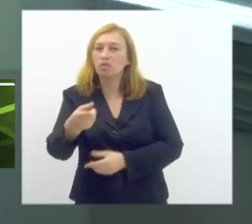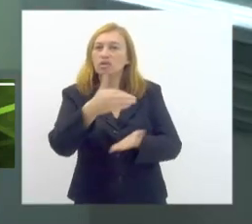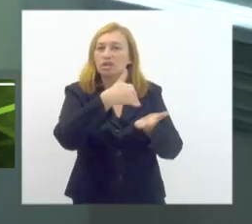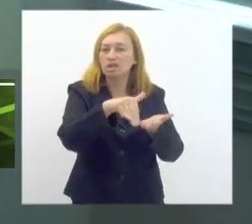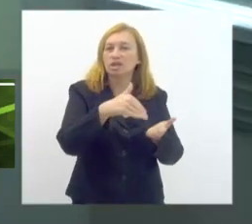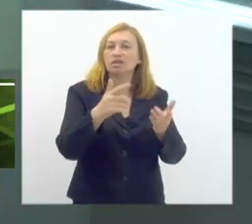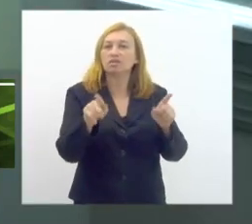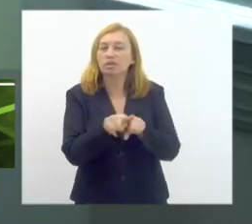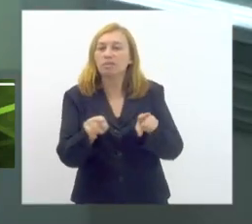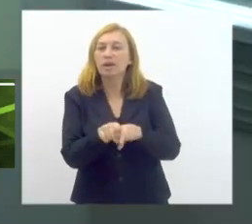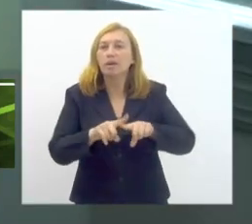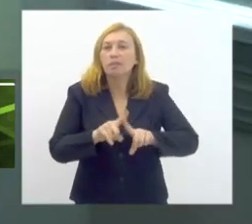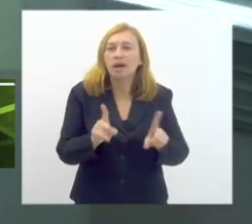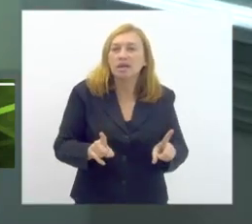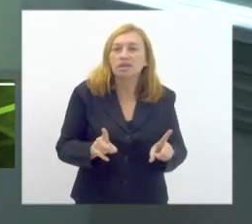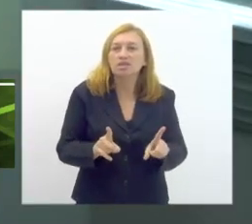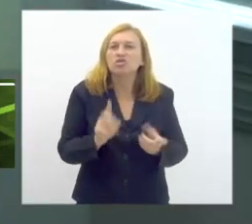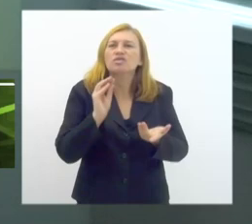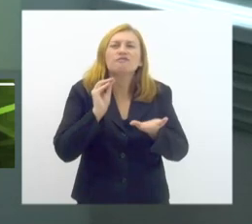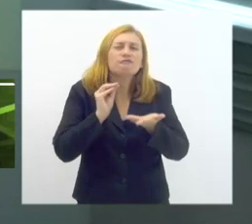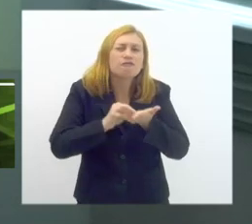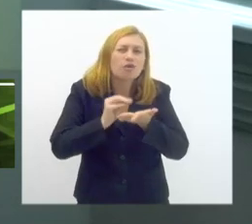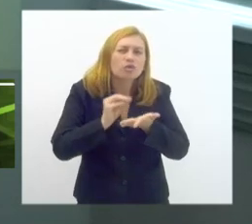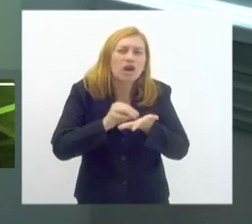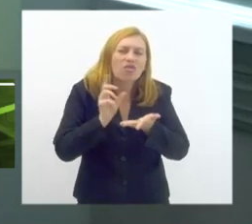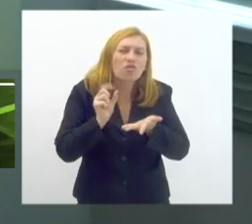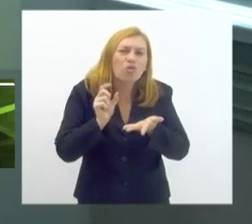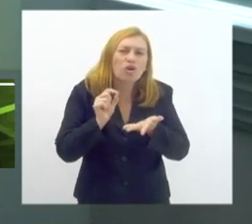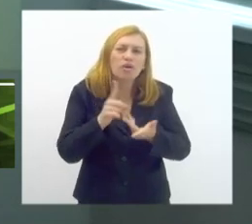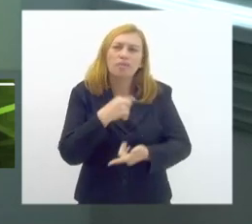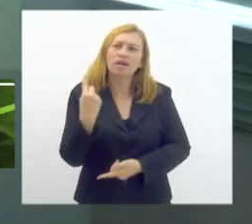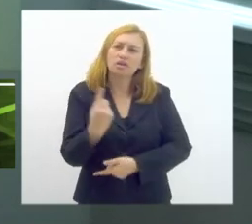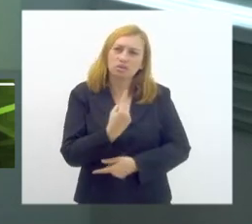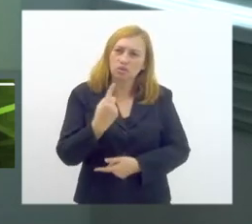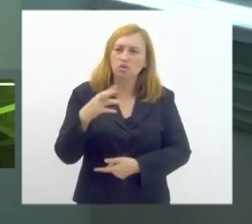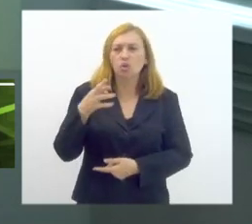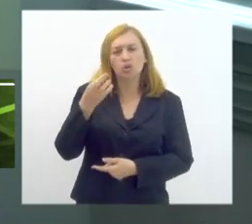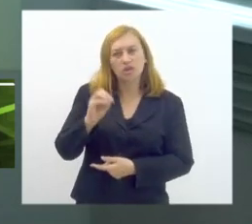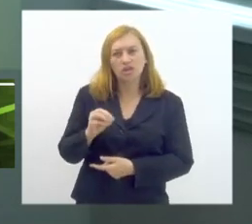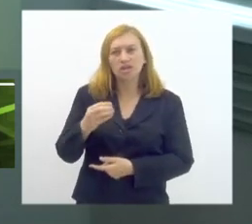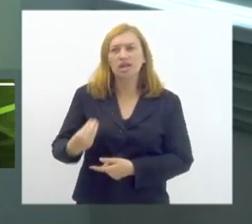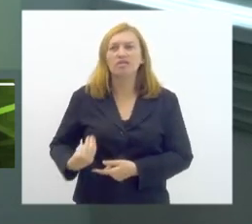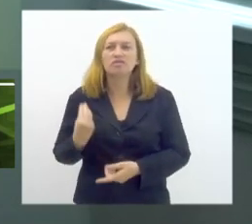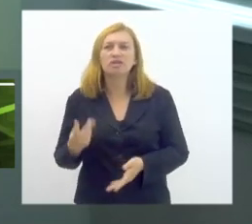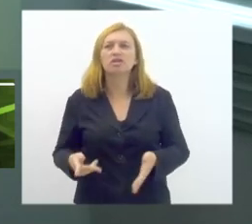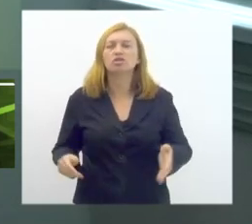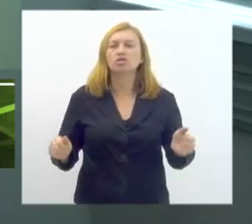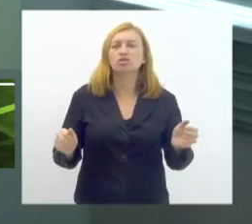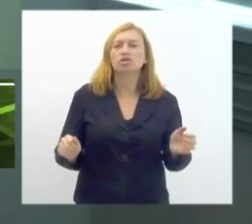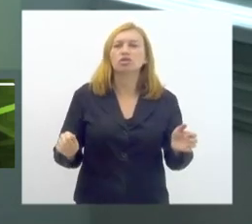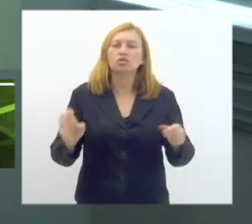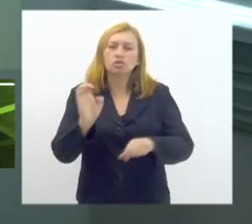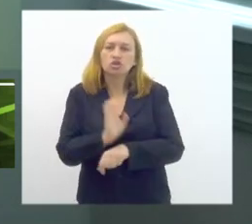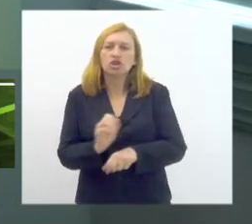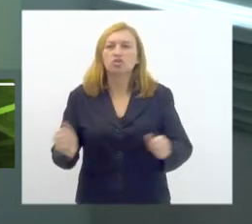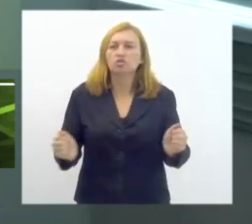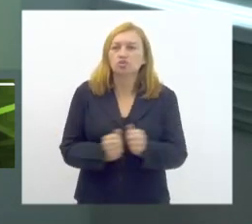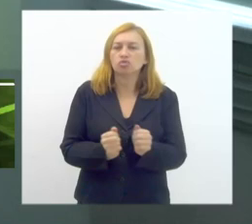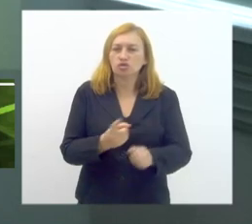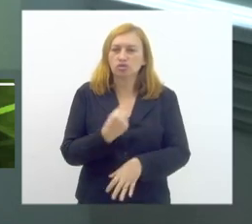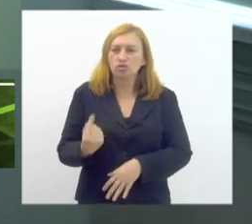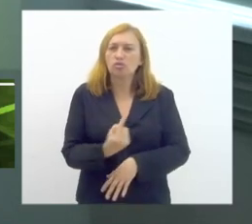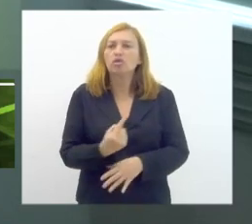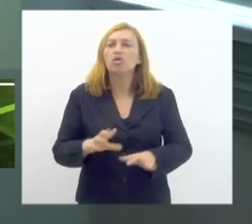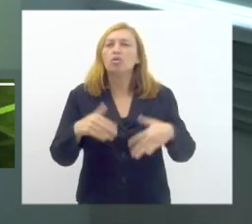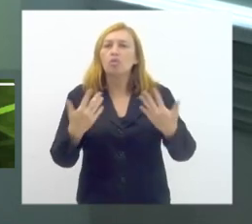região, mas o que faltava muito para a gente, Rodrigo, era a presença do Estado. Né? Então, quando a